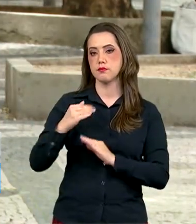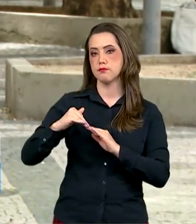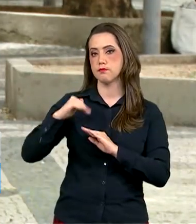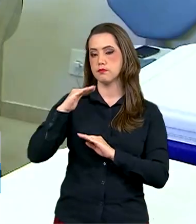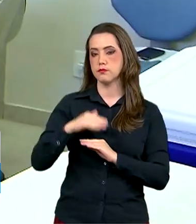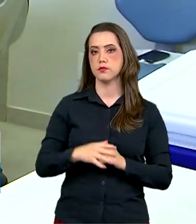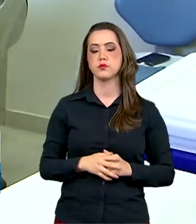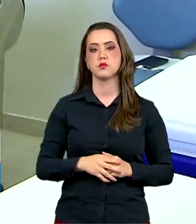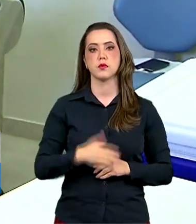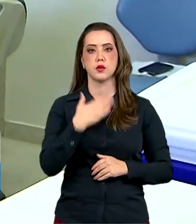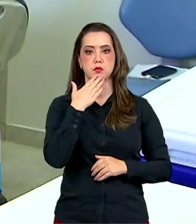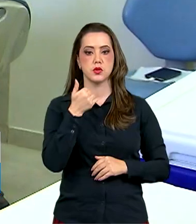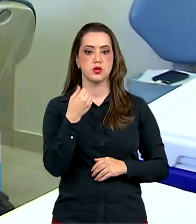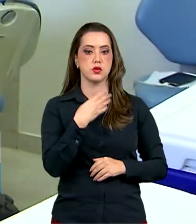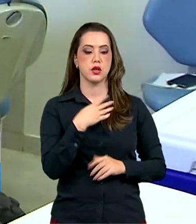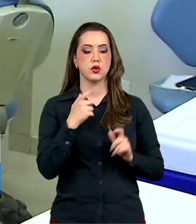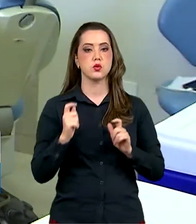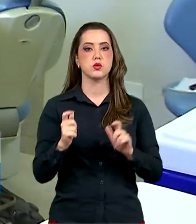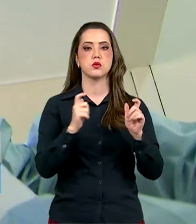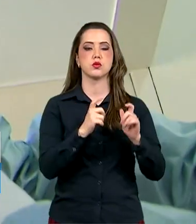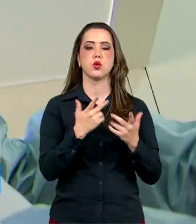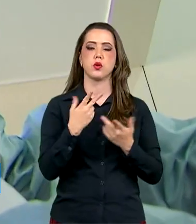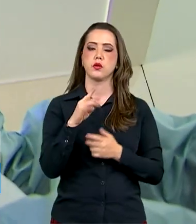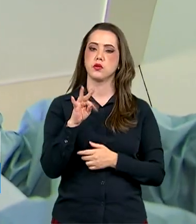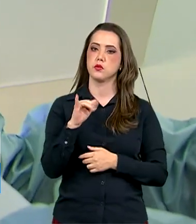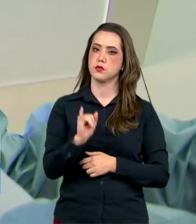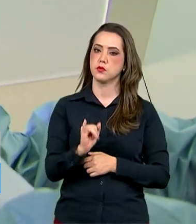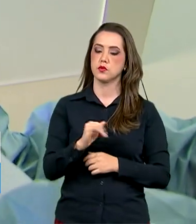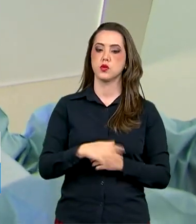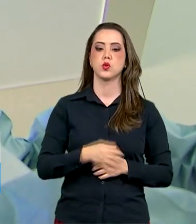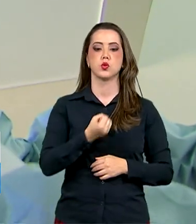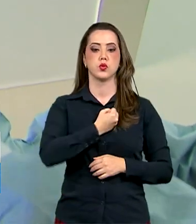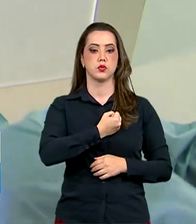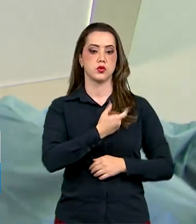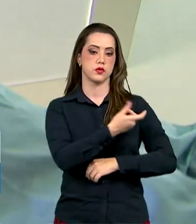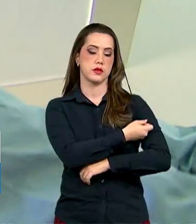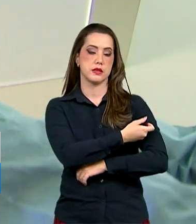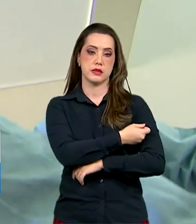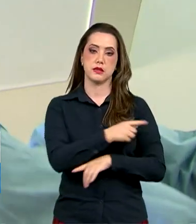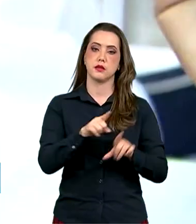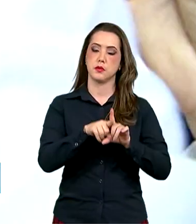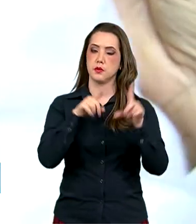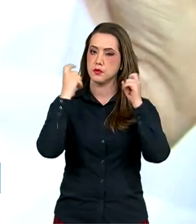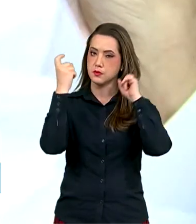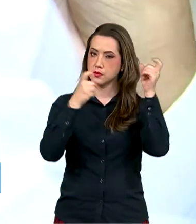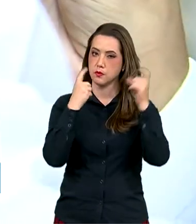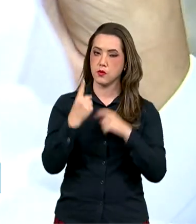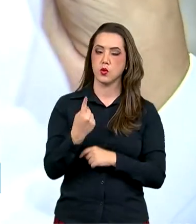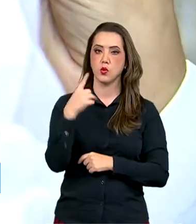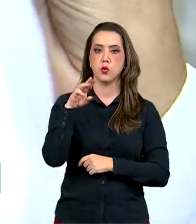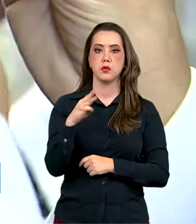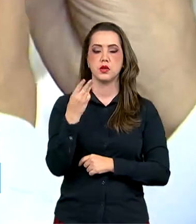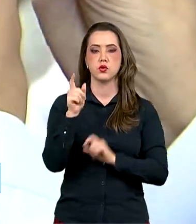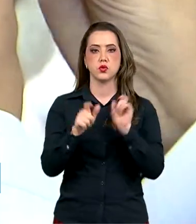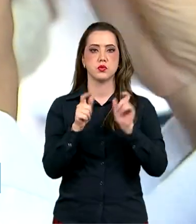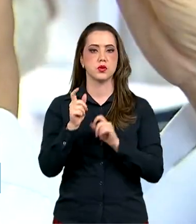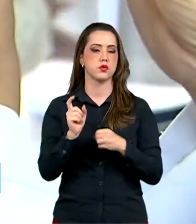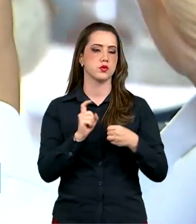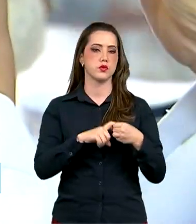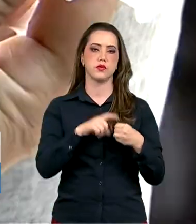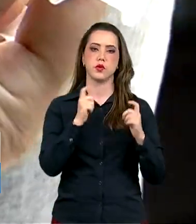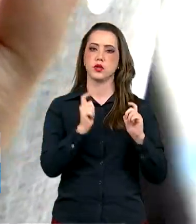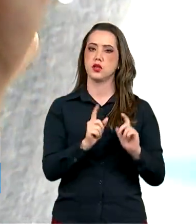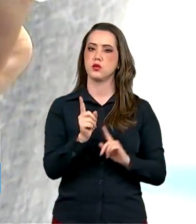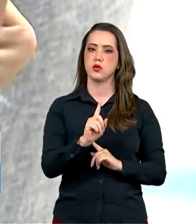leitos de UTI. Os números relativos à vacinação são outra preocupação. Mais de 1 milhão de pessoas no estado não voltaram aos postos